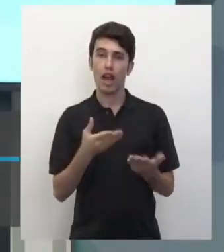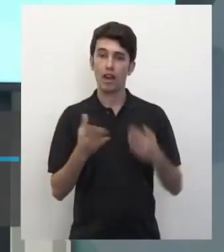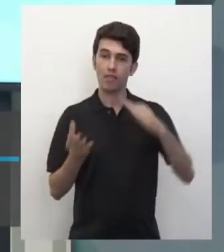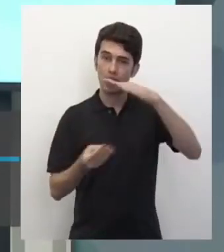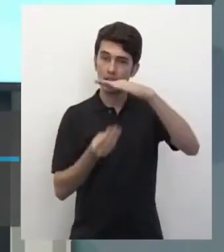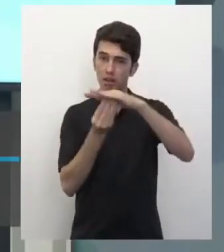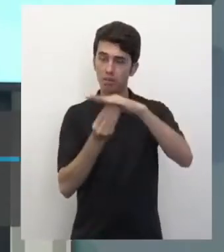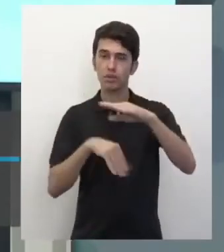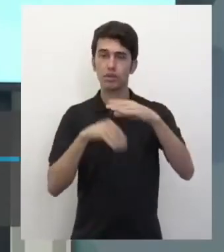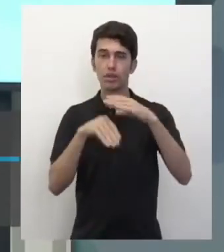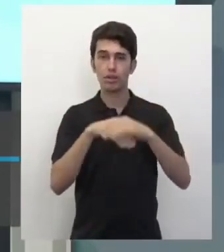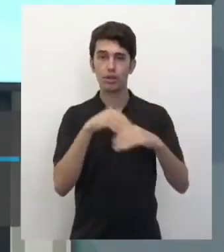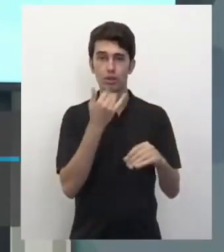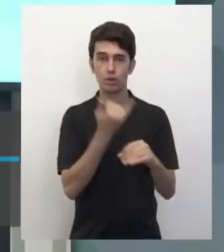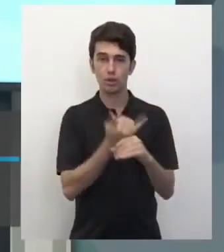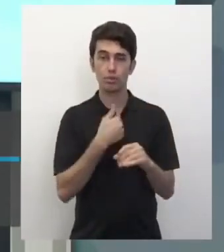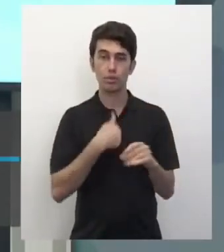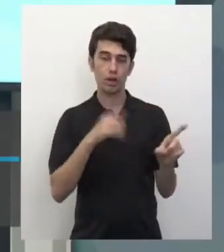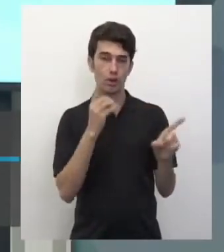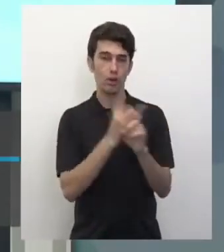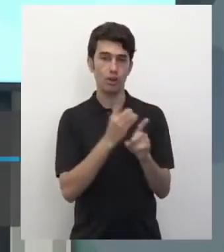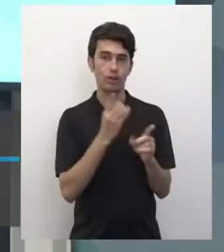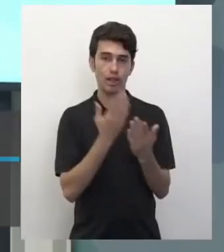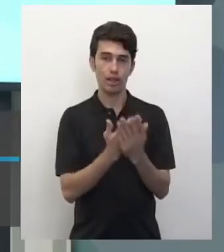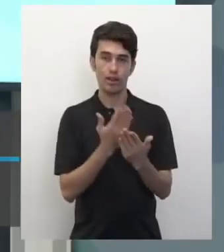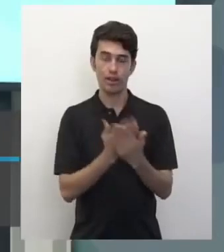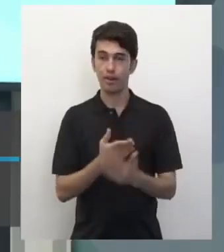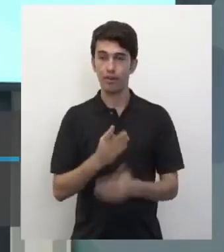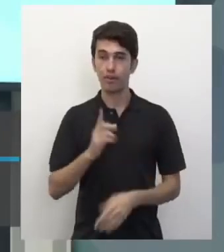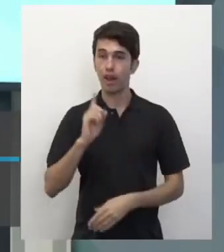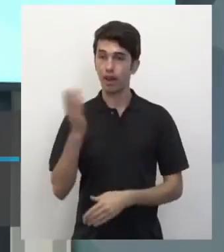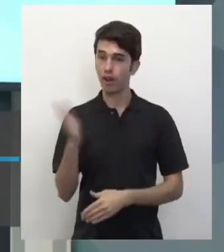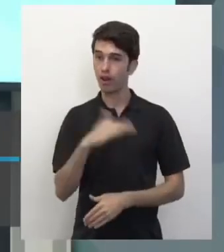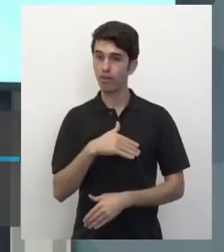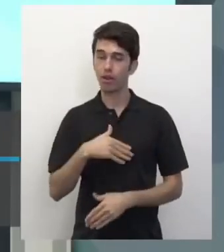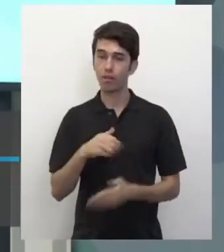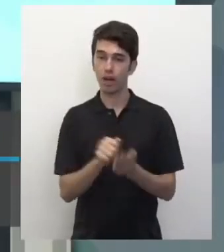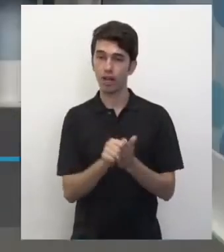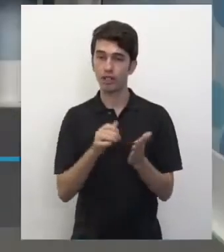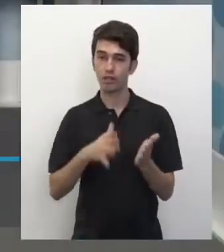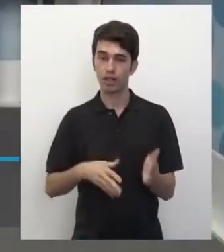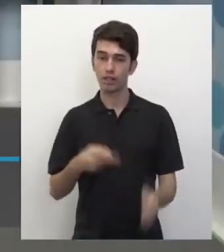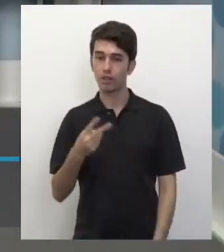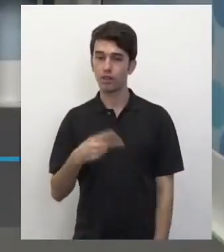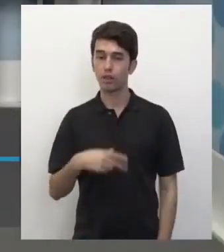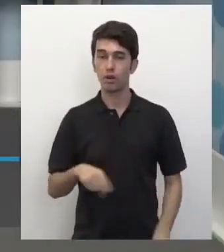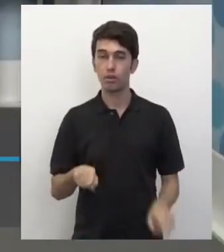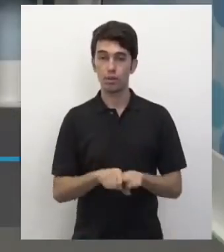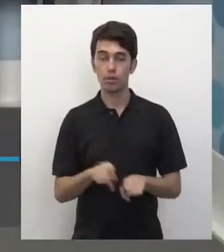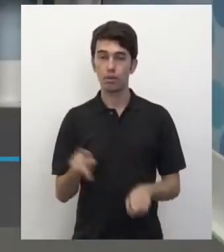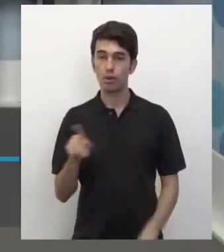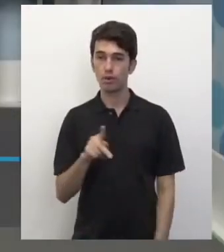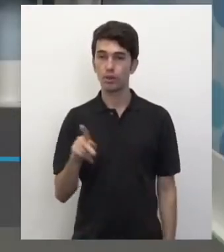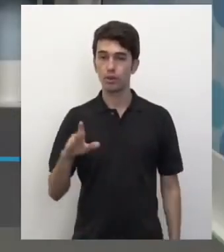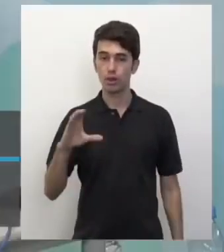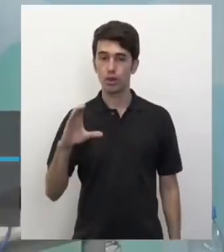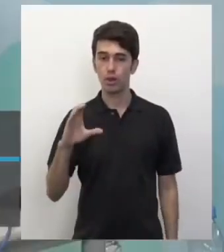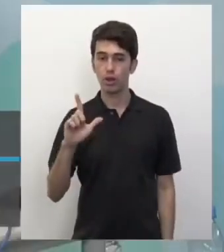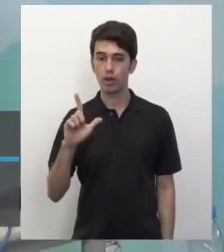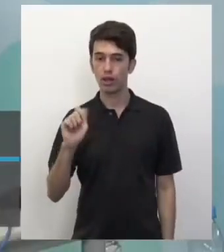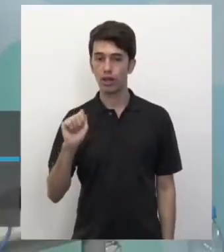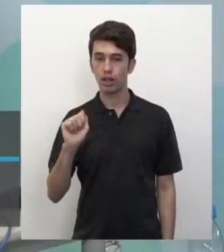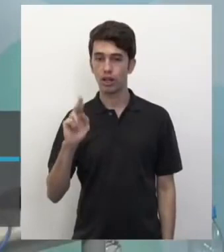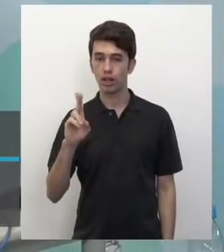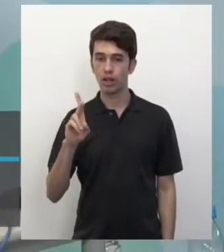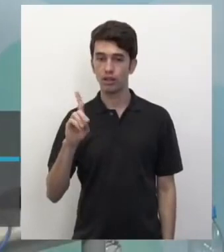vai lá no YouTube, e é legal. Tudo bem? É isso. Vamos para a próxima atividade, Tony? Bora. E o professor Claudinei aqui dizendo que está gostando muito da aula. A gente também, viu?